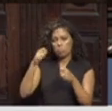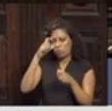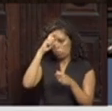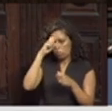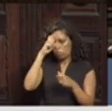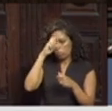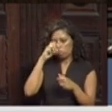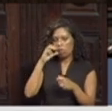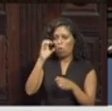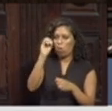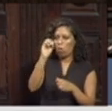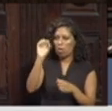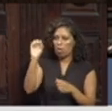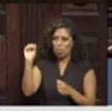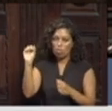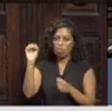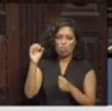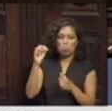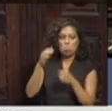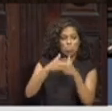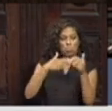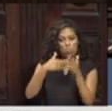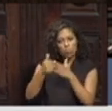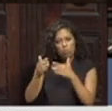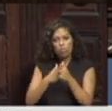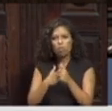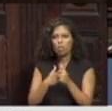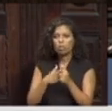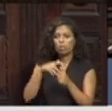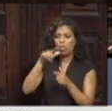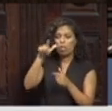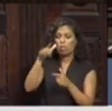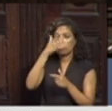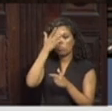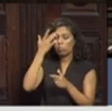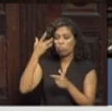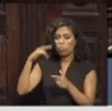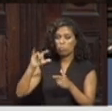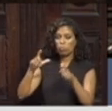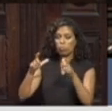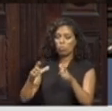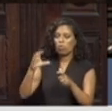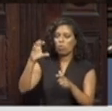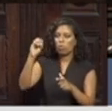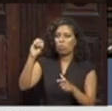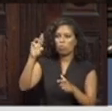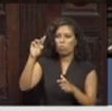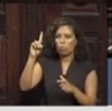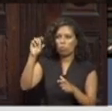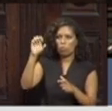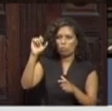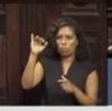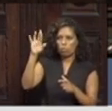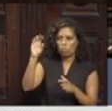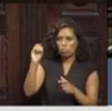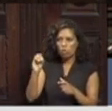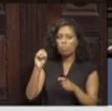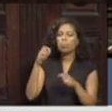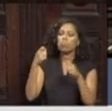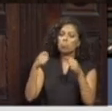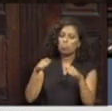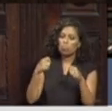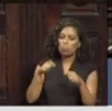Estado para cancelar essa licitação, mas não posso negar a minha preocupação com quem está na ponta, que é a população que quer